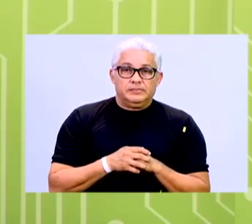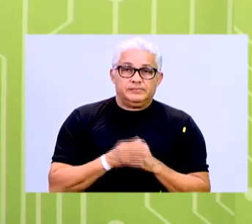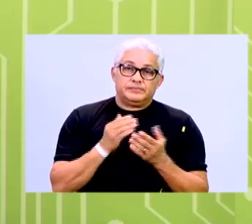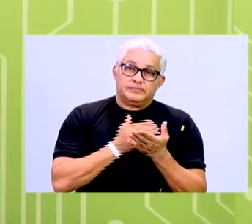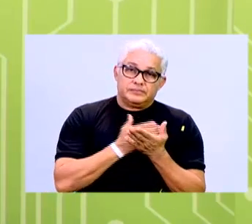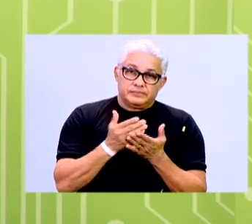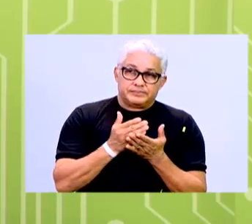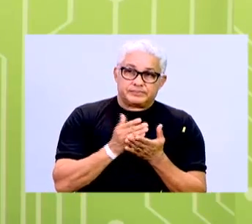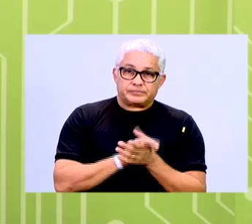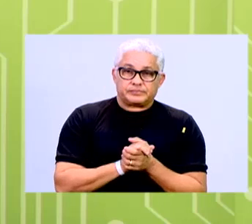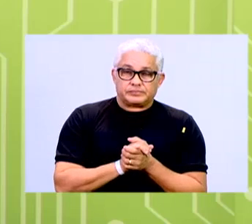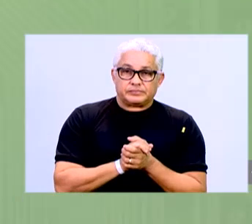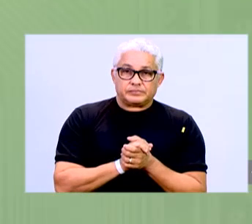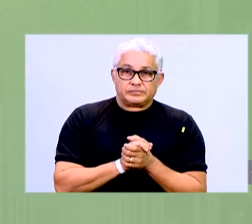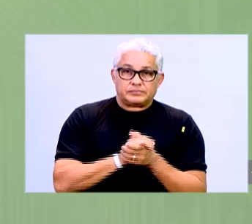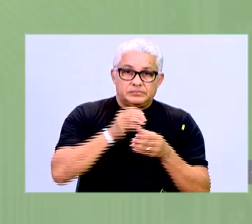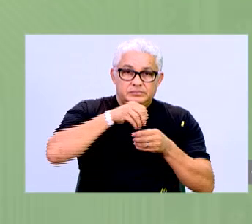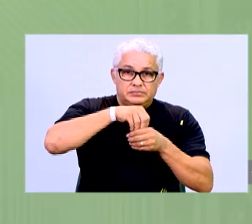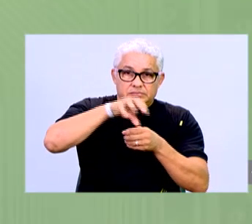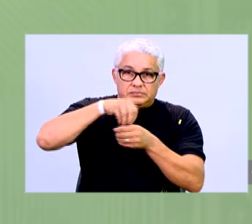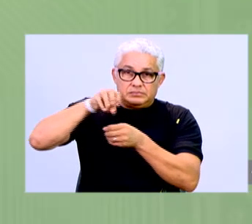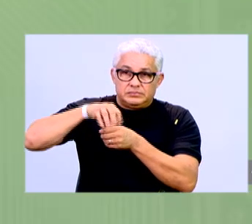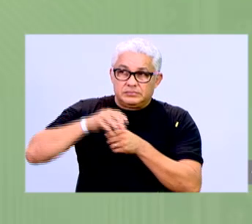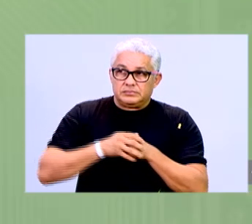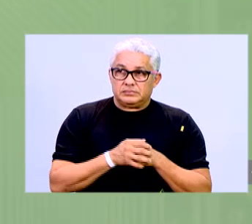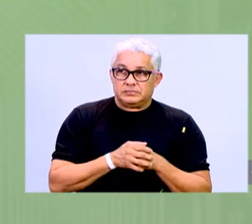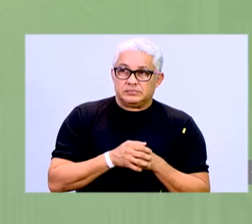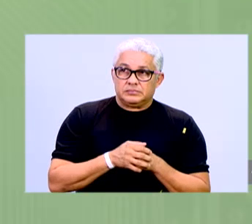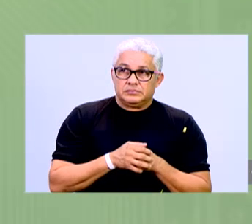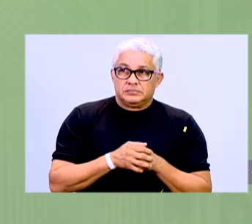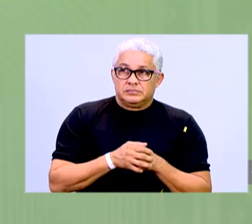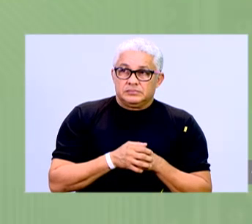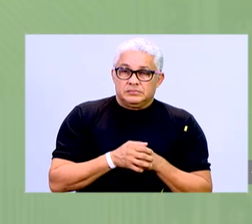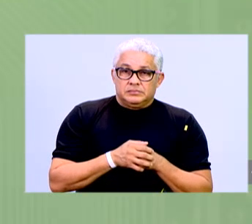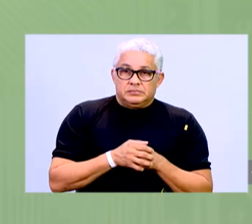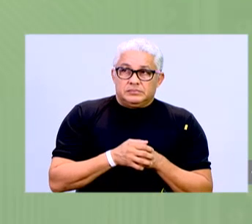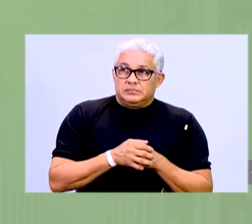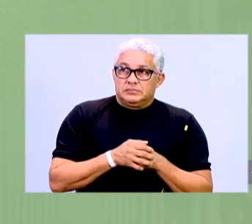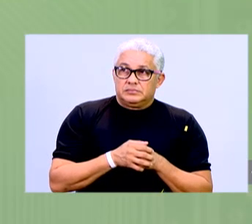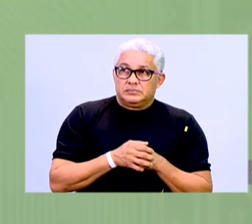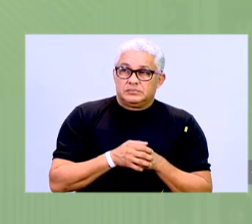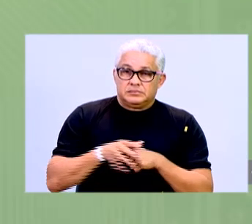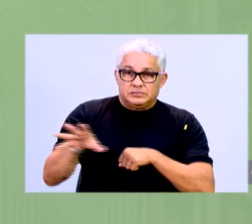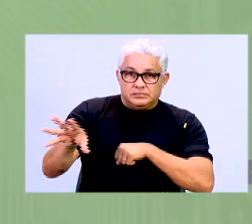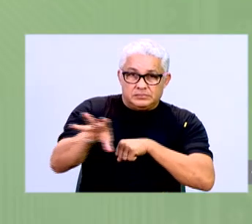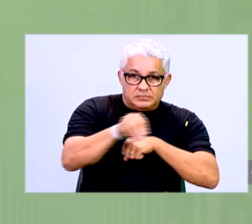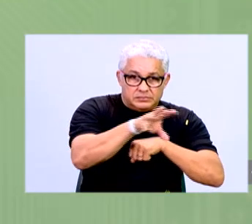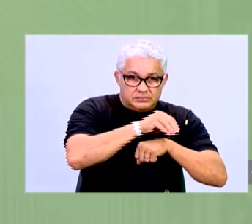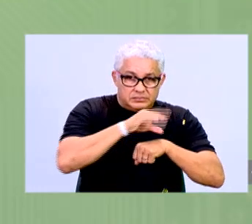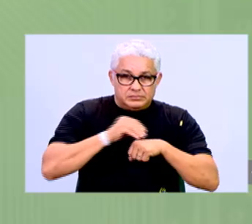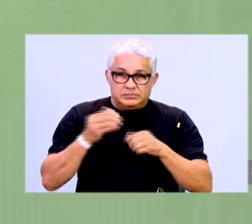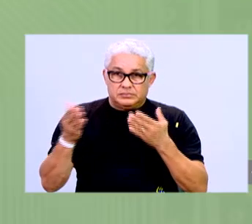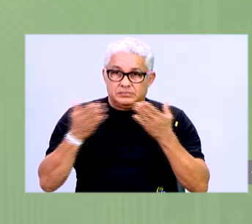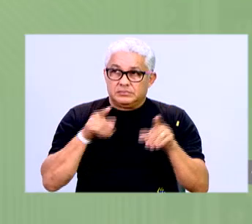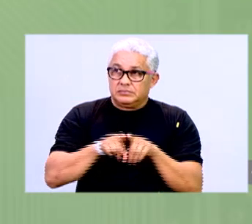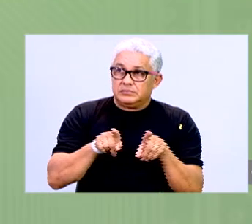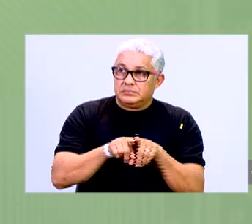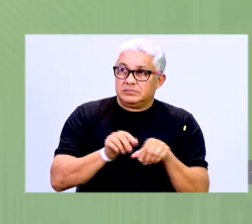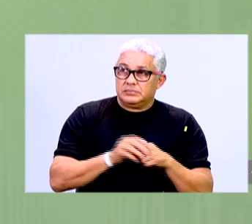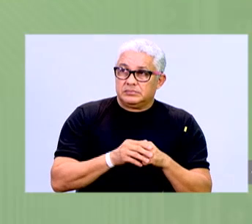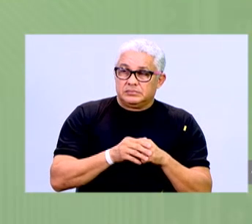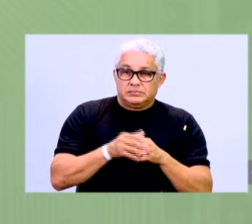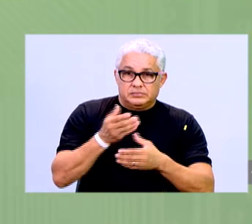Iniciaremos o nosso conteúdo com levantamento, análise e negociação de